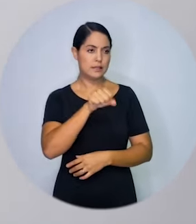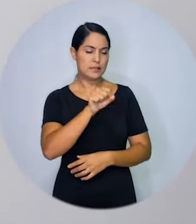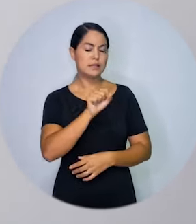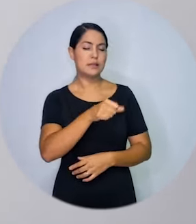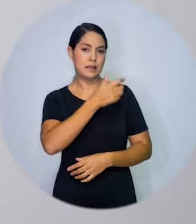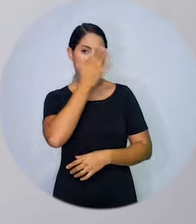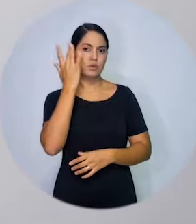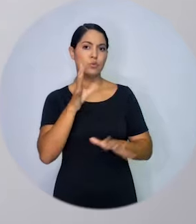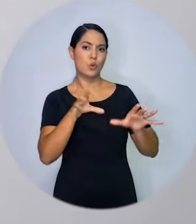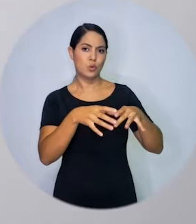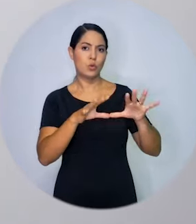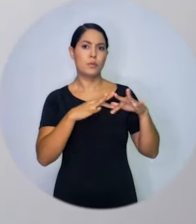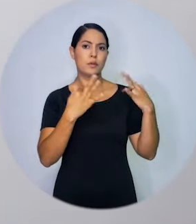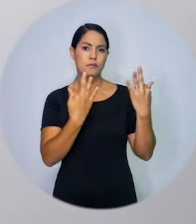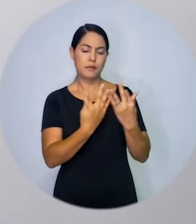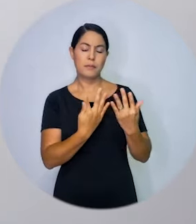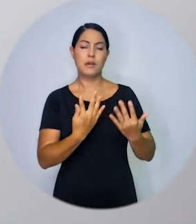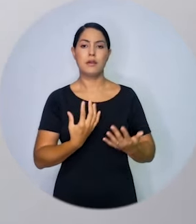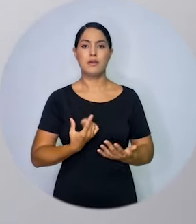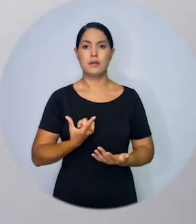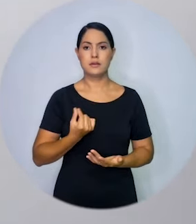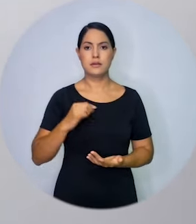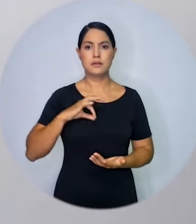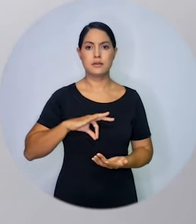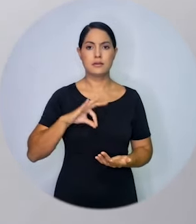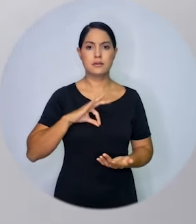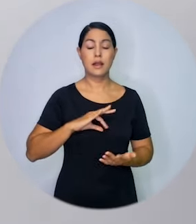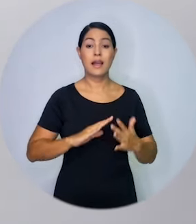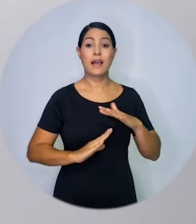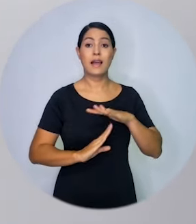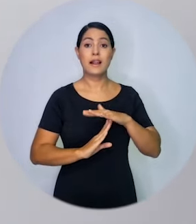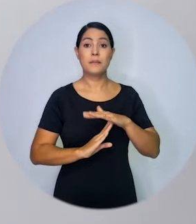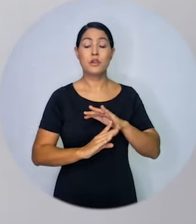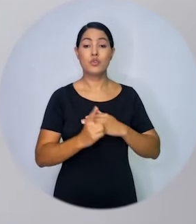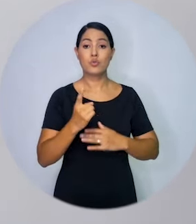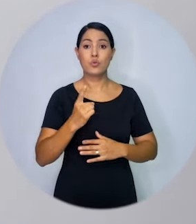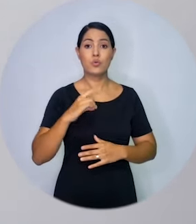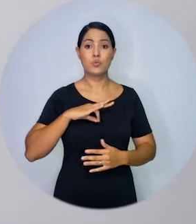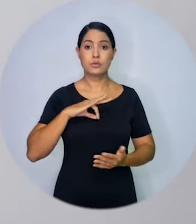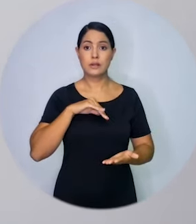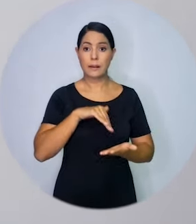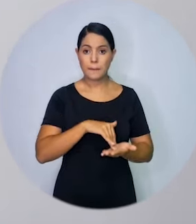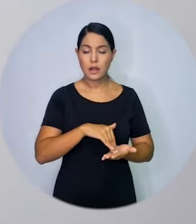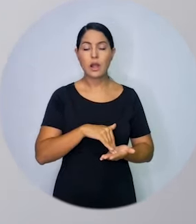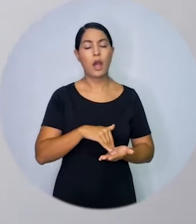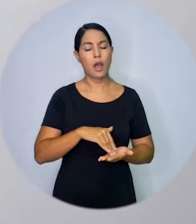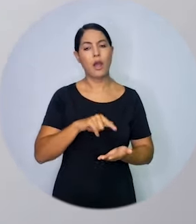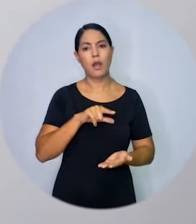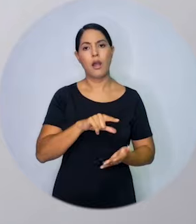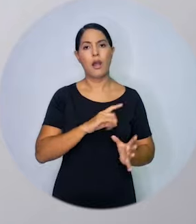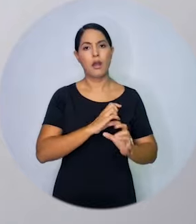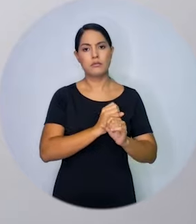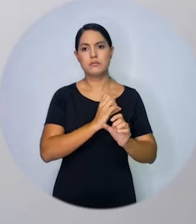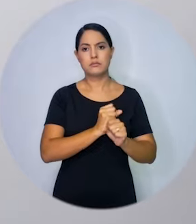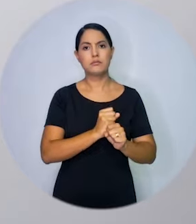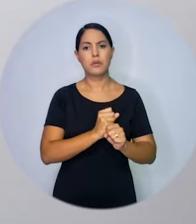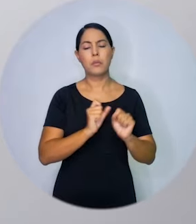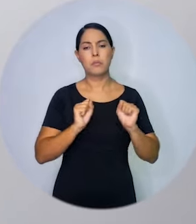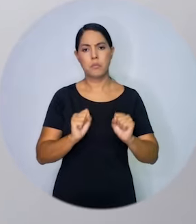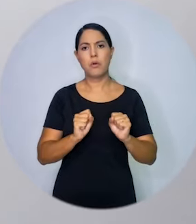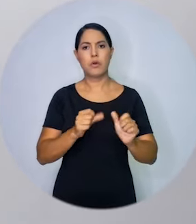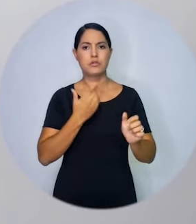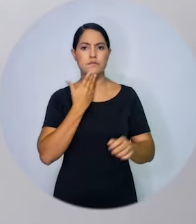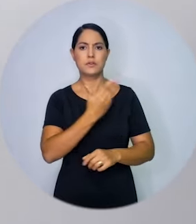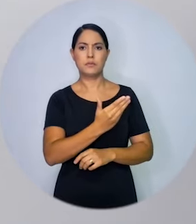do beneficiário, do grupo familiar. Uhum. Né? Se o grupo familiar tiver alguém que receba até um salário mínimo, essa renda ela não é computada